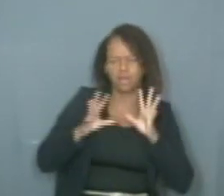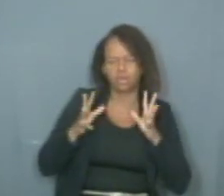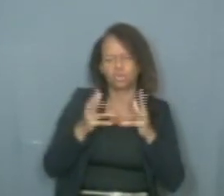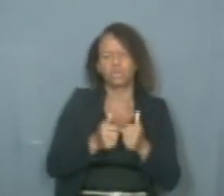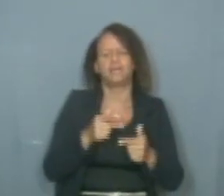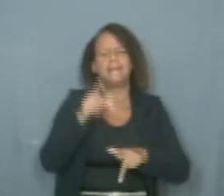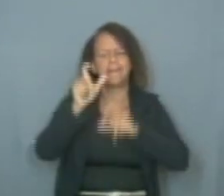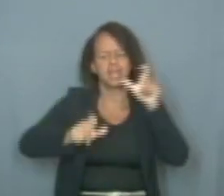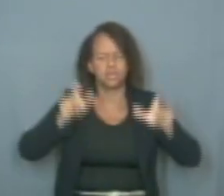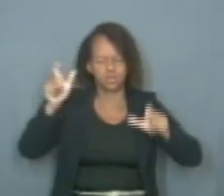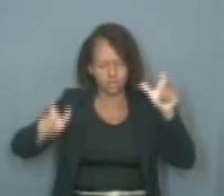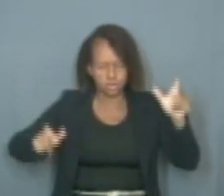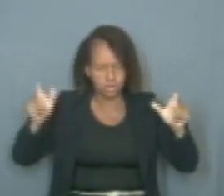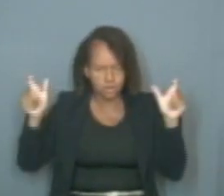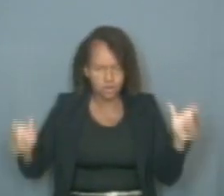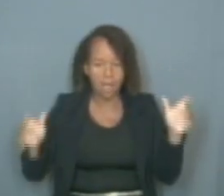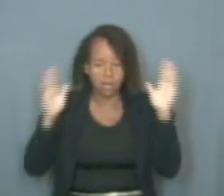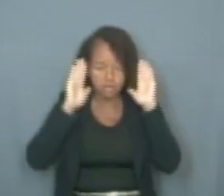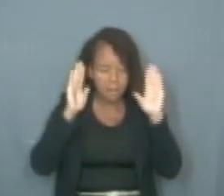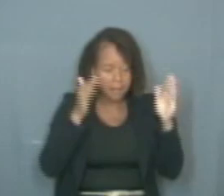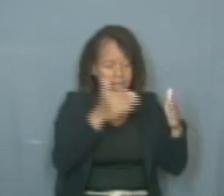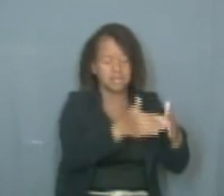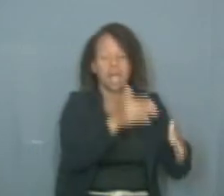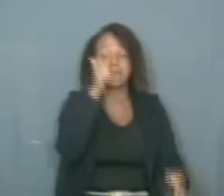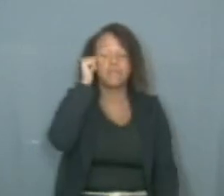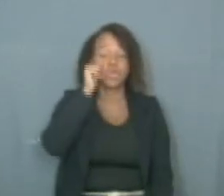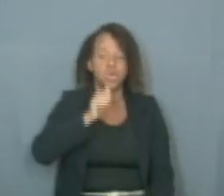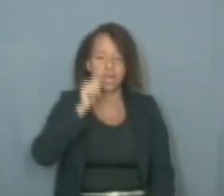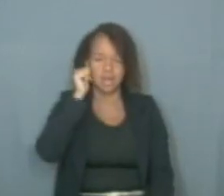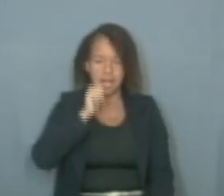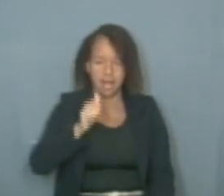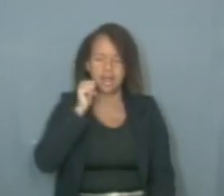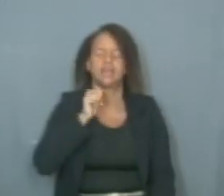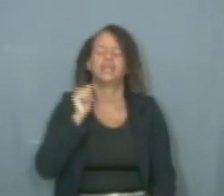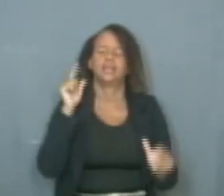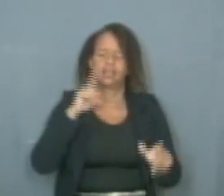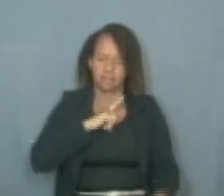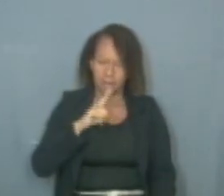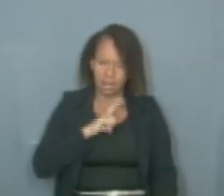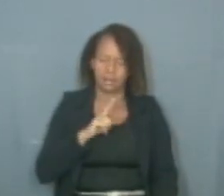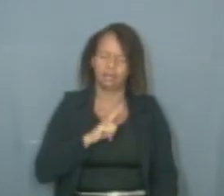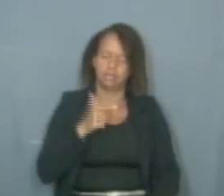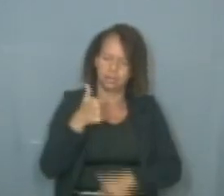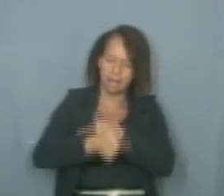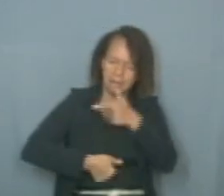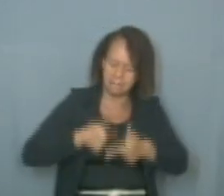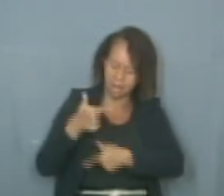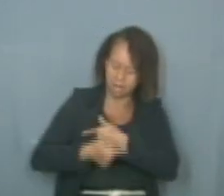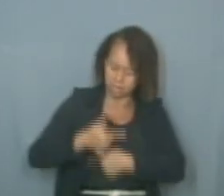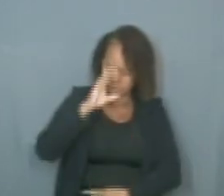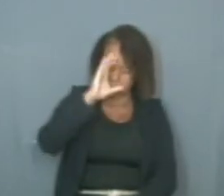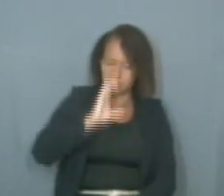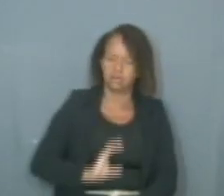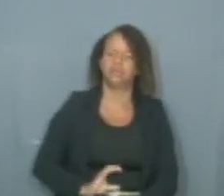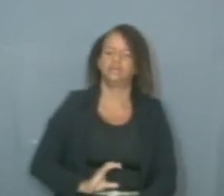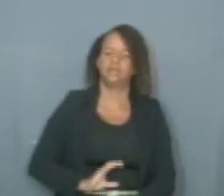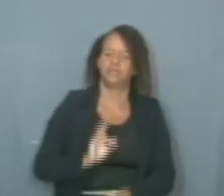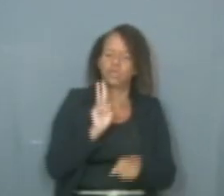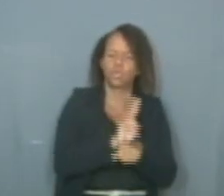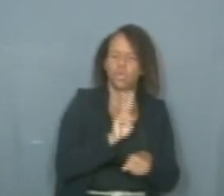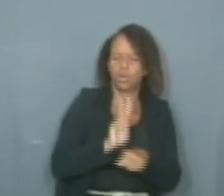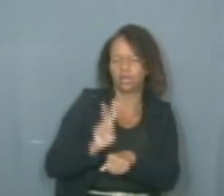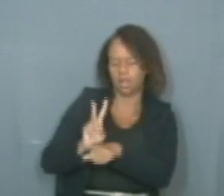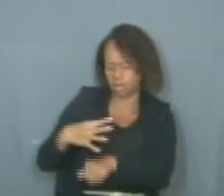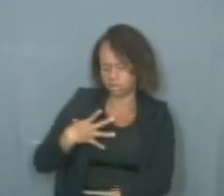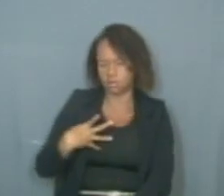as pessoas, em especial as mulheres, possam exercer sua cidadania, cuidar dos